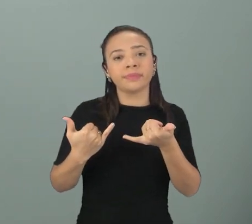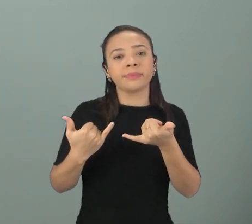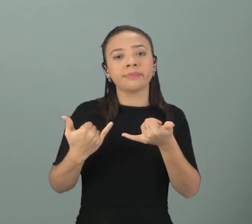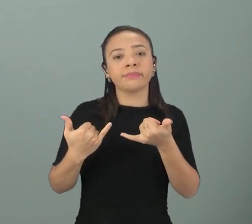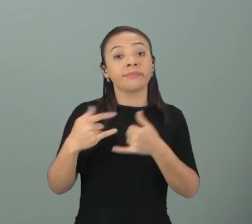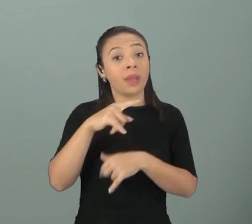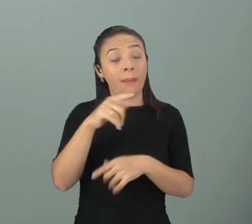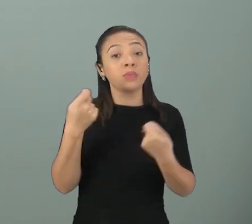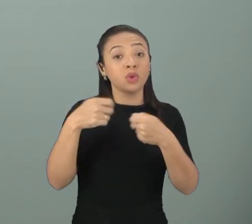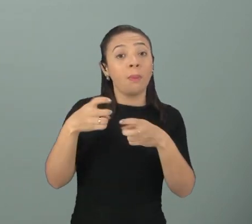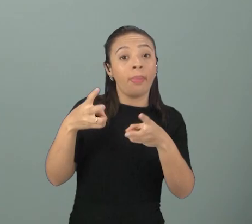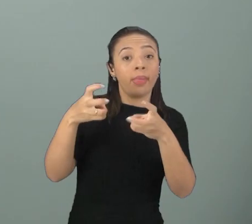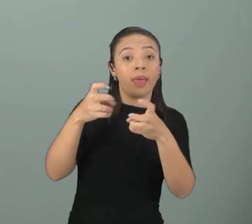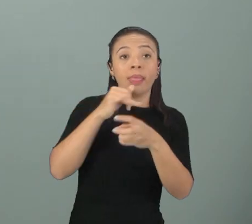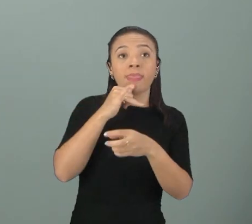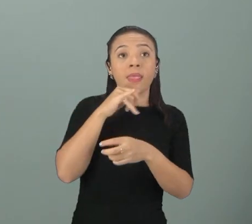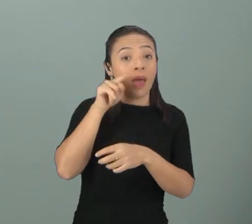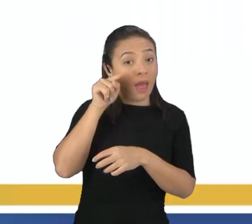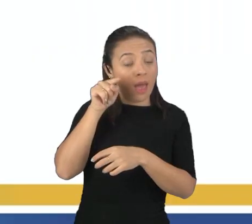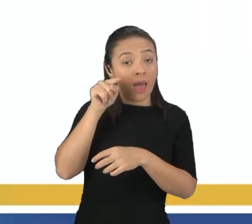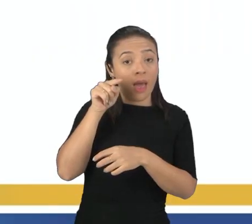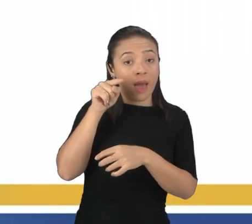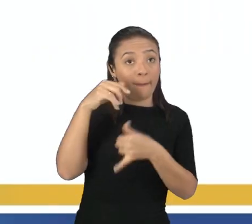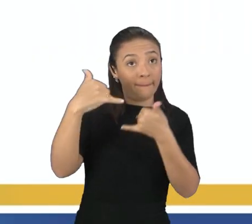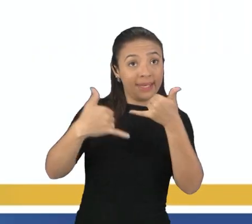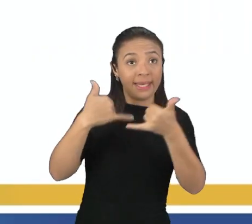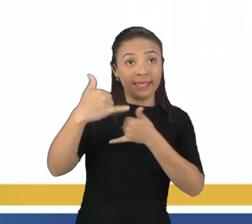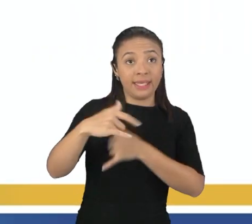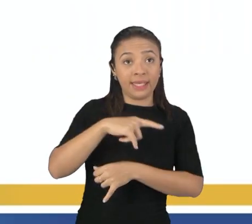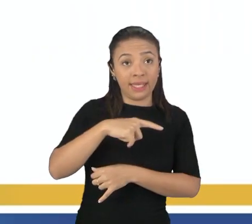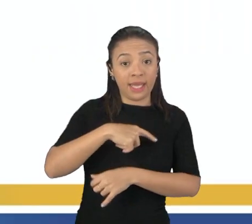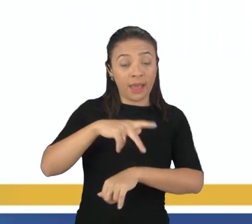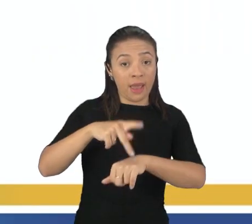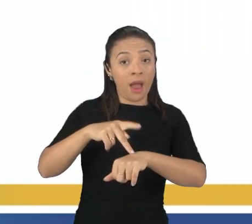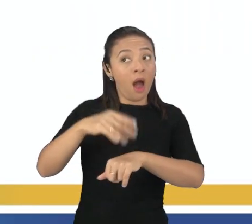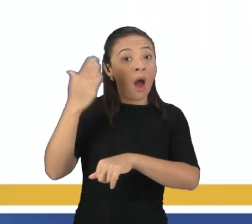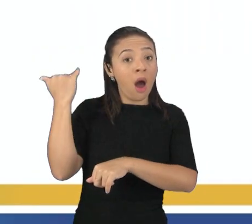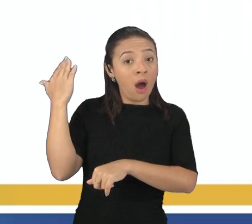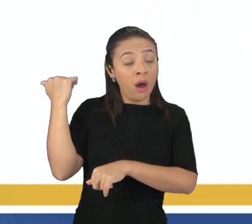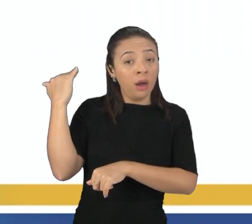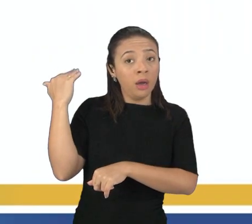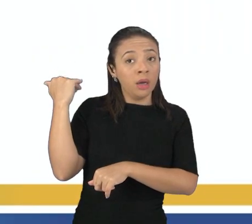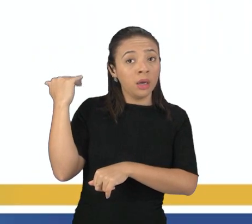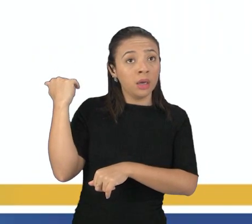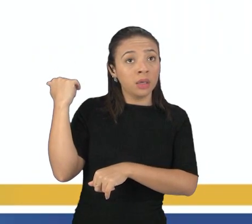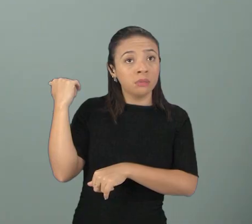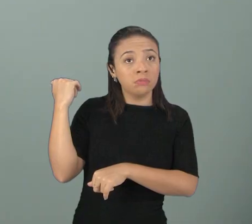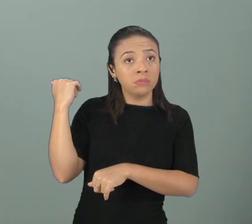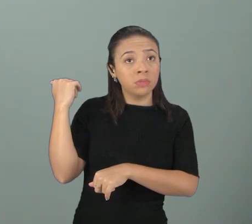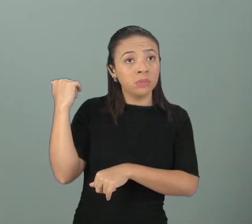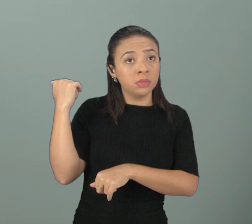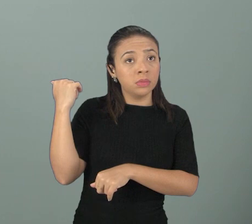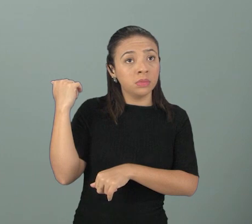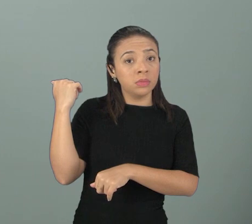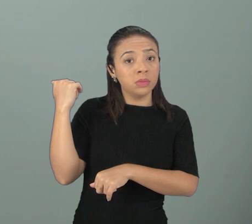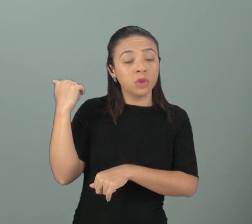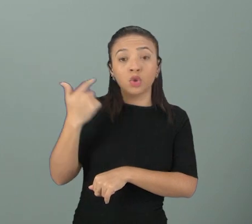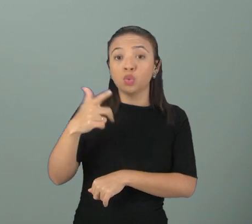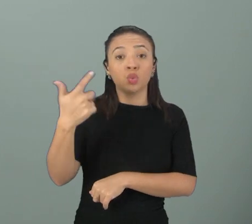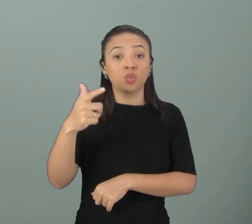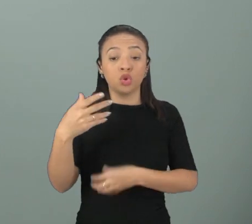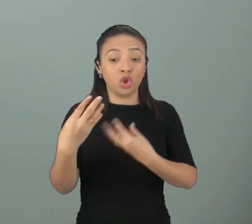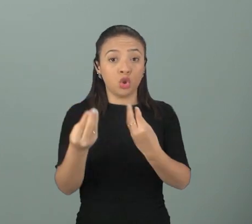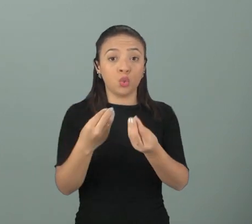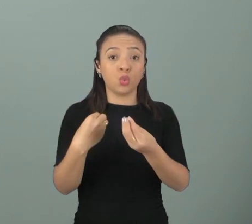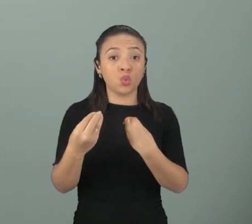Como vocês podem ver, por exemplo, esse joguinho do jogo das pedrinhas, antigamente eles não eram jogados com os saquinhos que hoje a